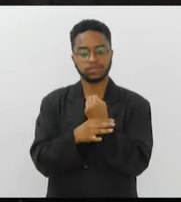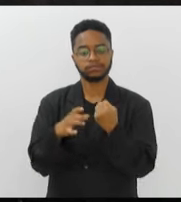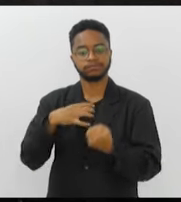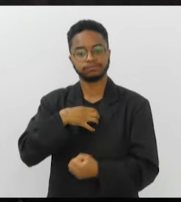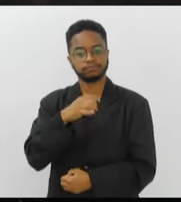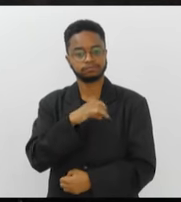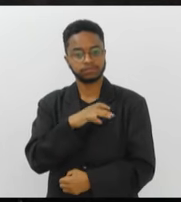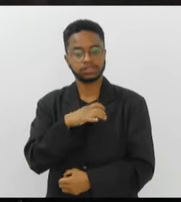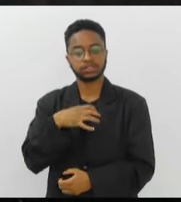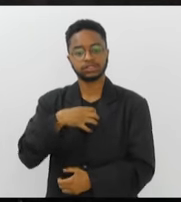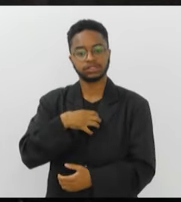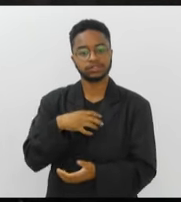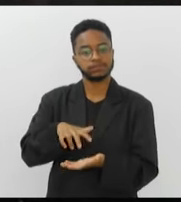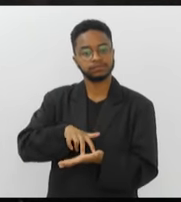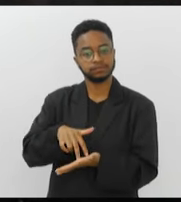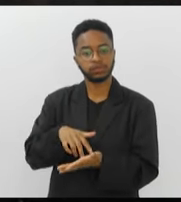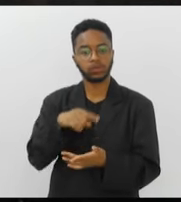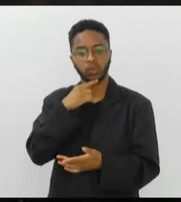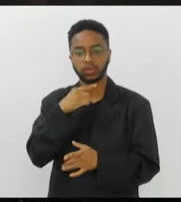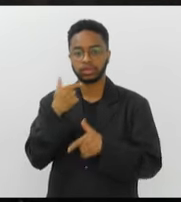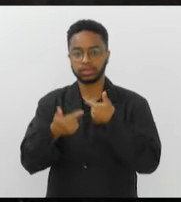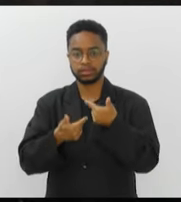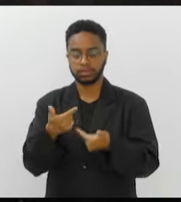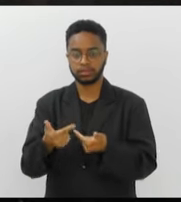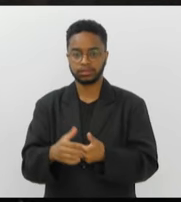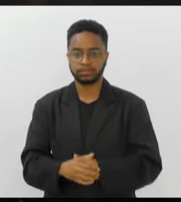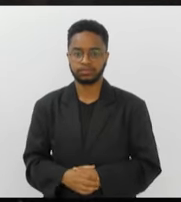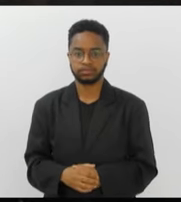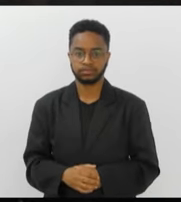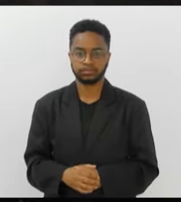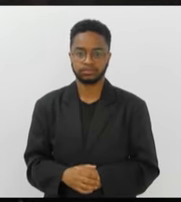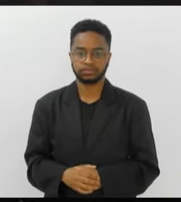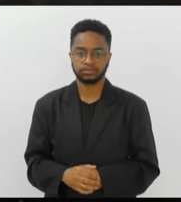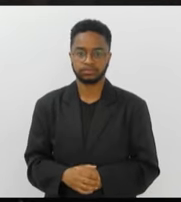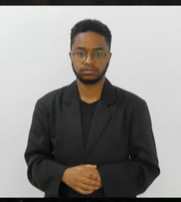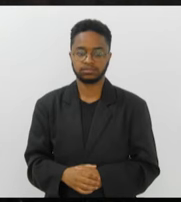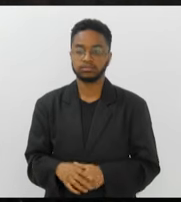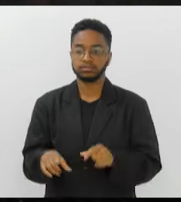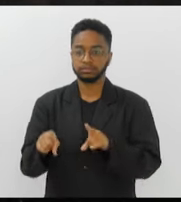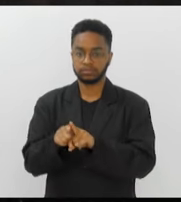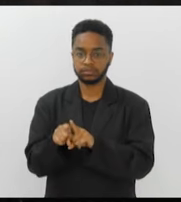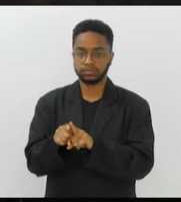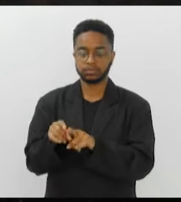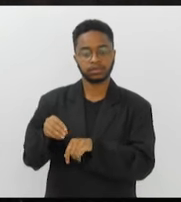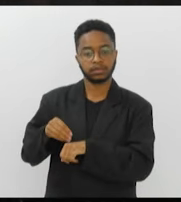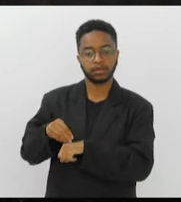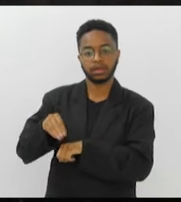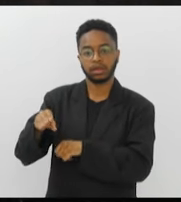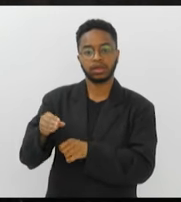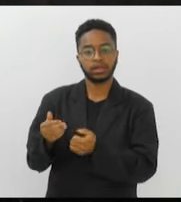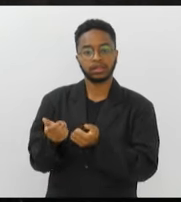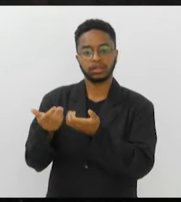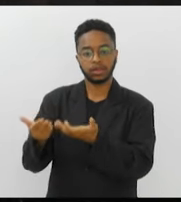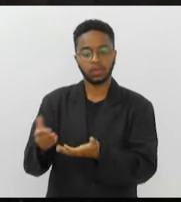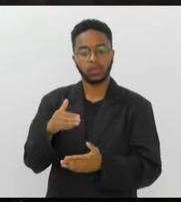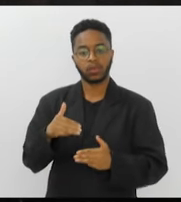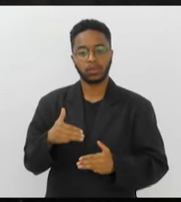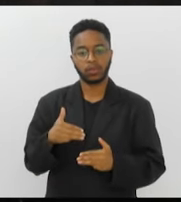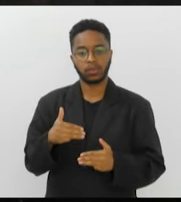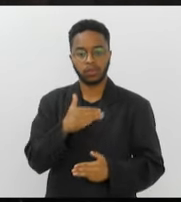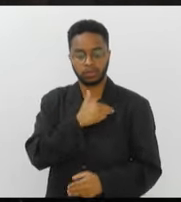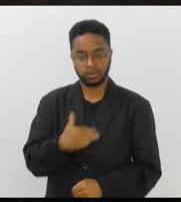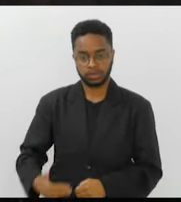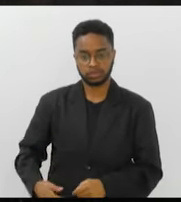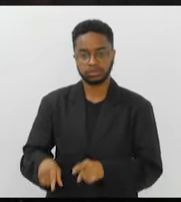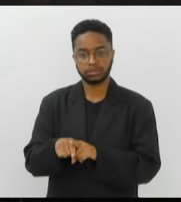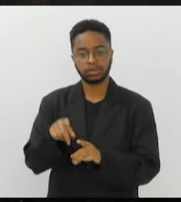segurança inseguras para poder trabalhar. Foi encaminhado também para o ministro, justamente o projeto que foi